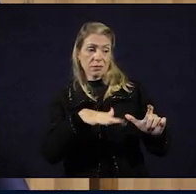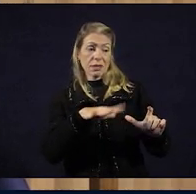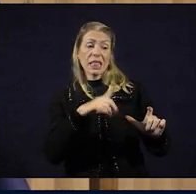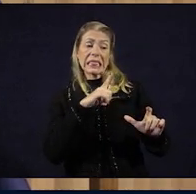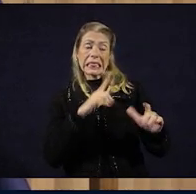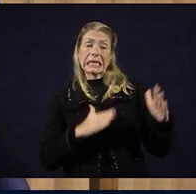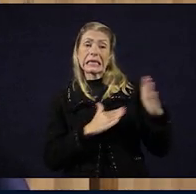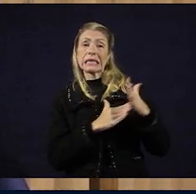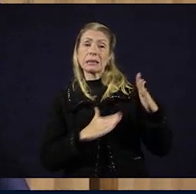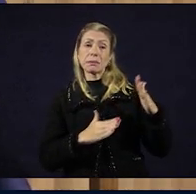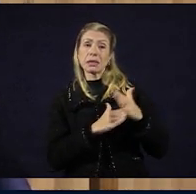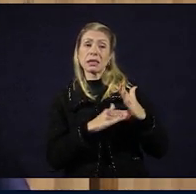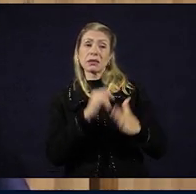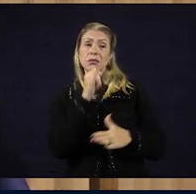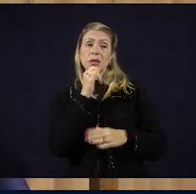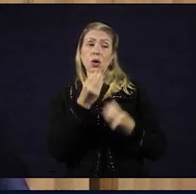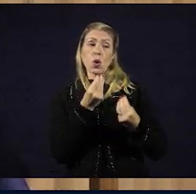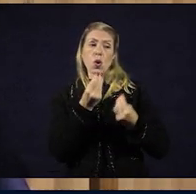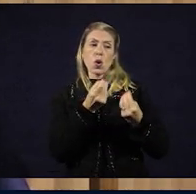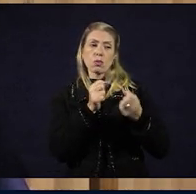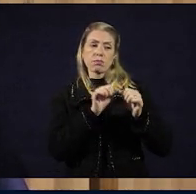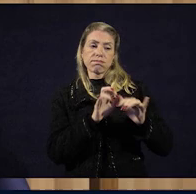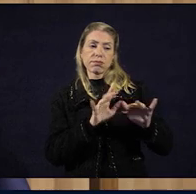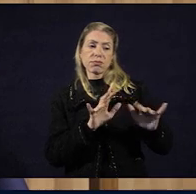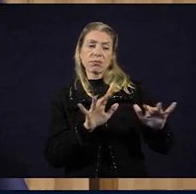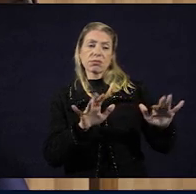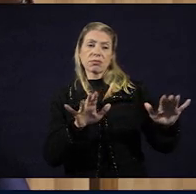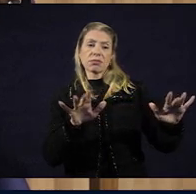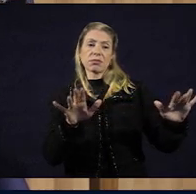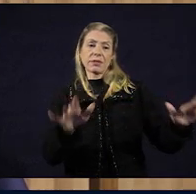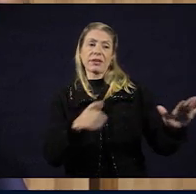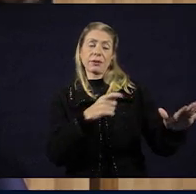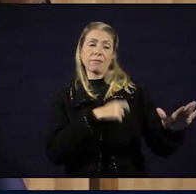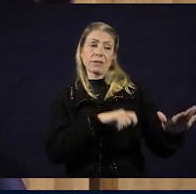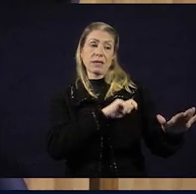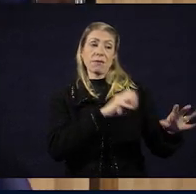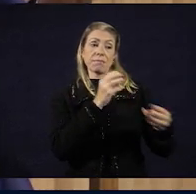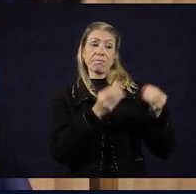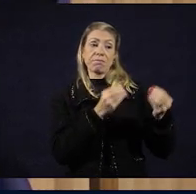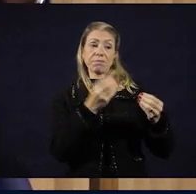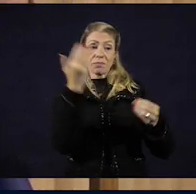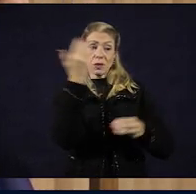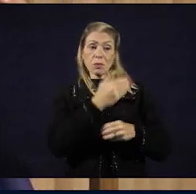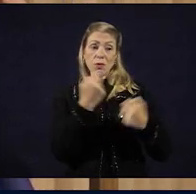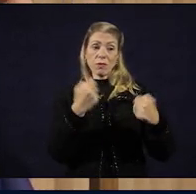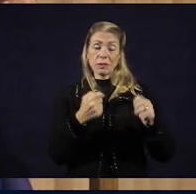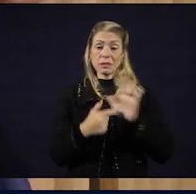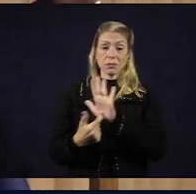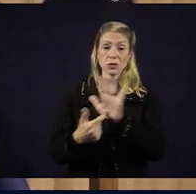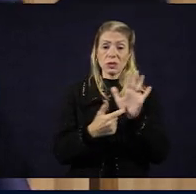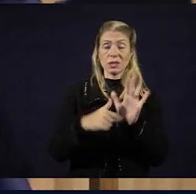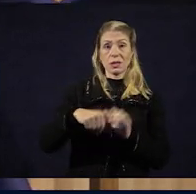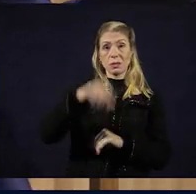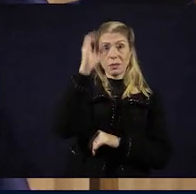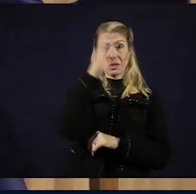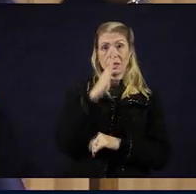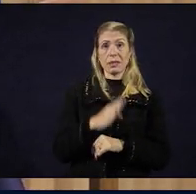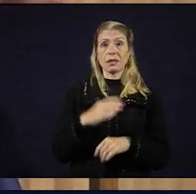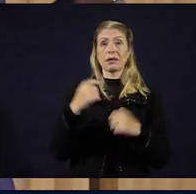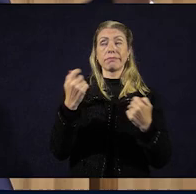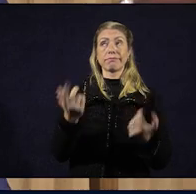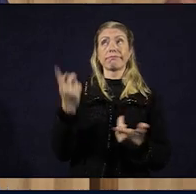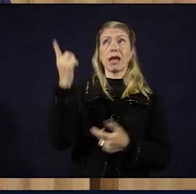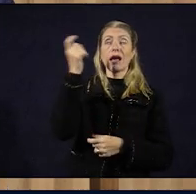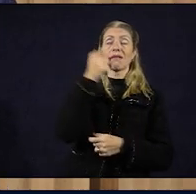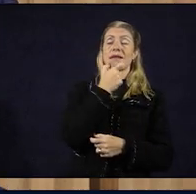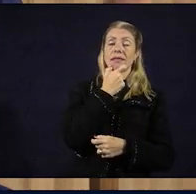limite para sua expansão fiscal né se a gente precisava de alguma outra prova aqui no Brasil eu acho que tá aí a Inglaterra